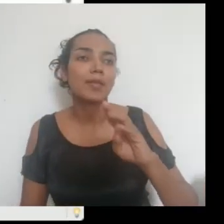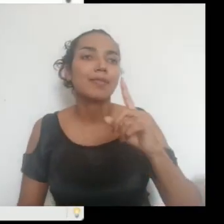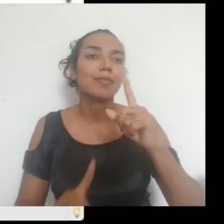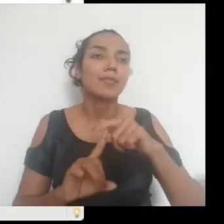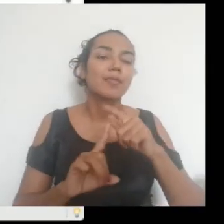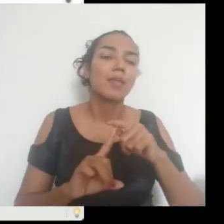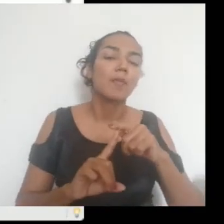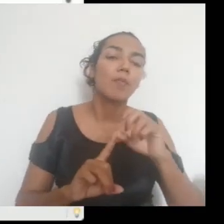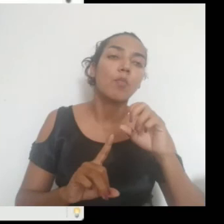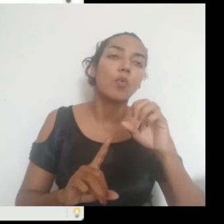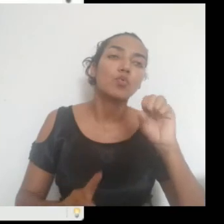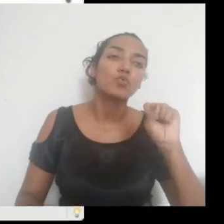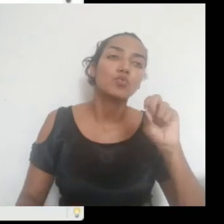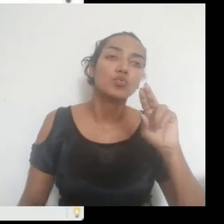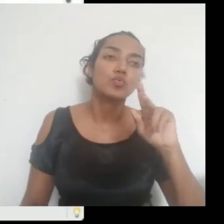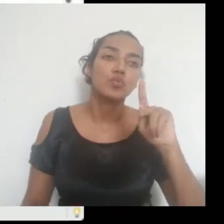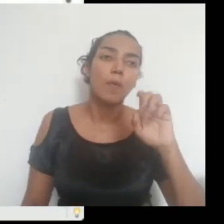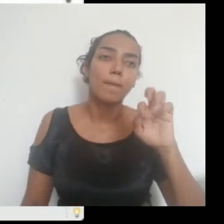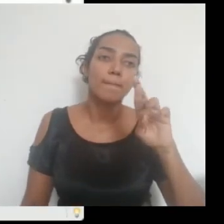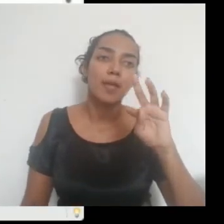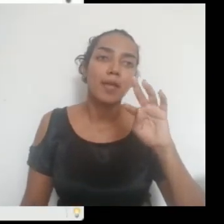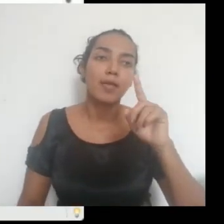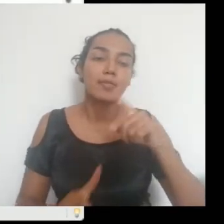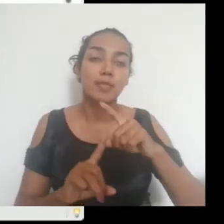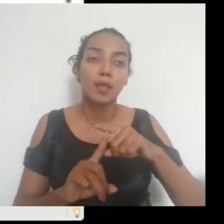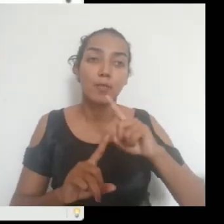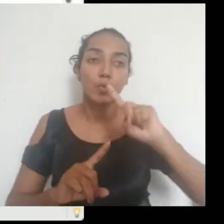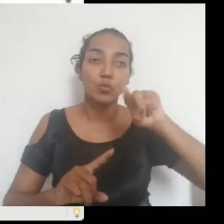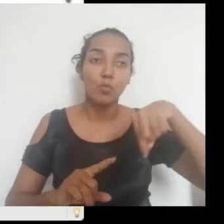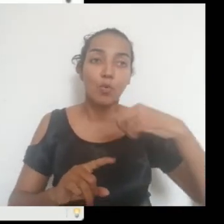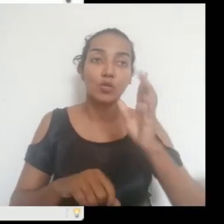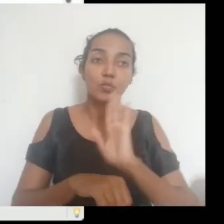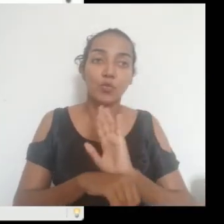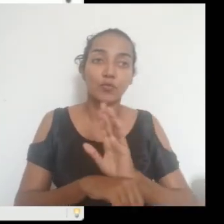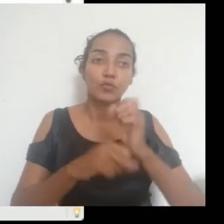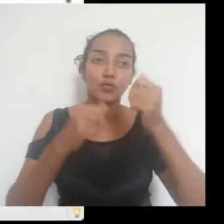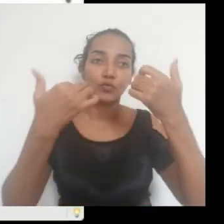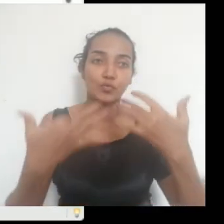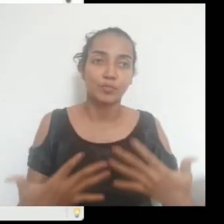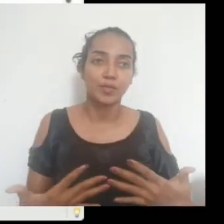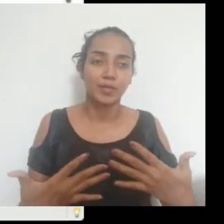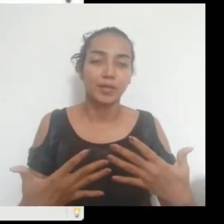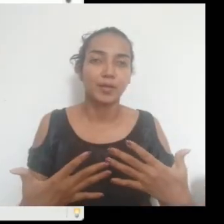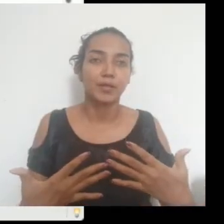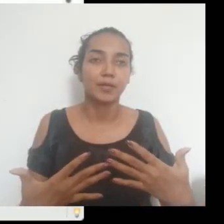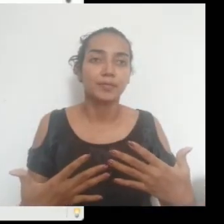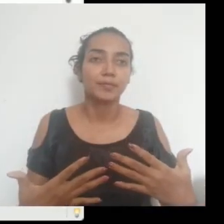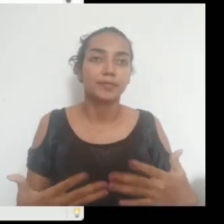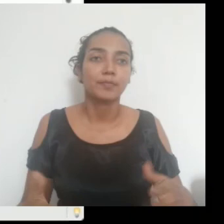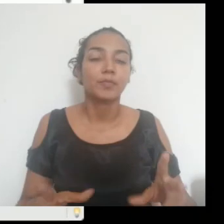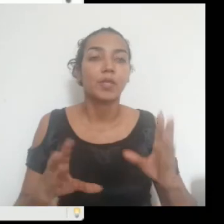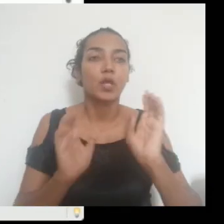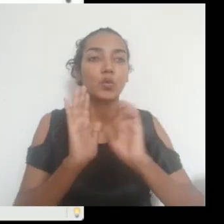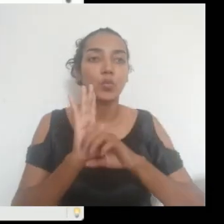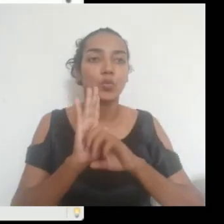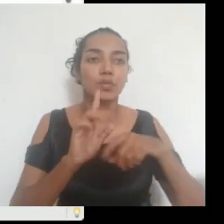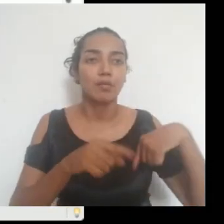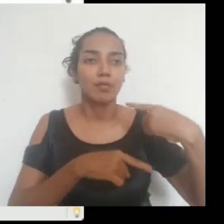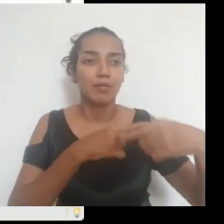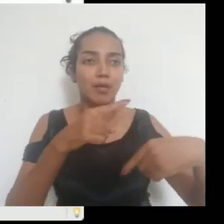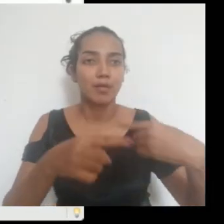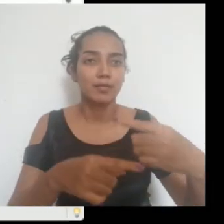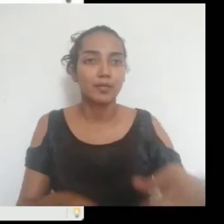subtipo? Isso são tópicos que a gente vai discutir a partir do próximo vídeo e ainda em cima do conceito de herança.